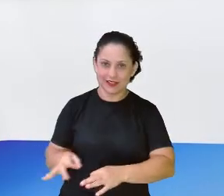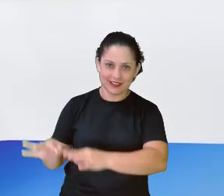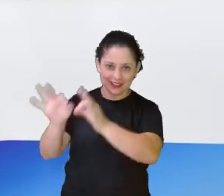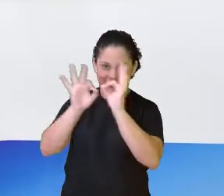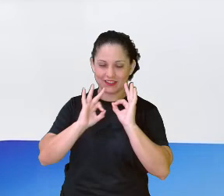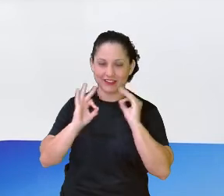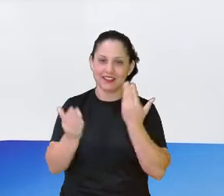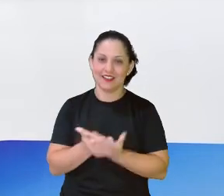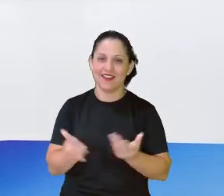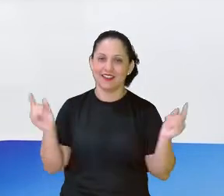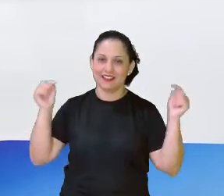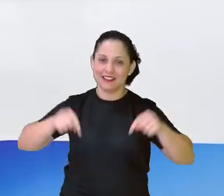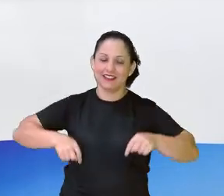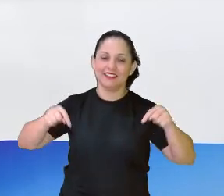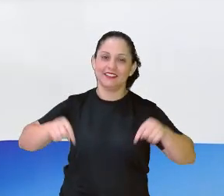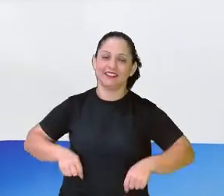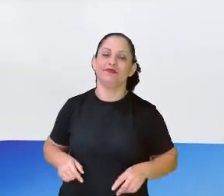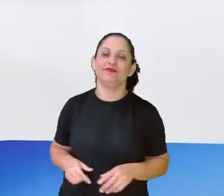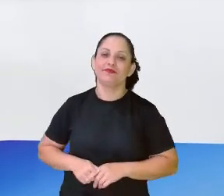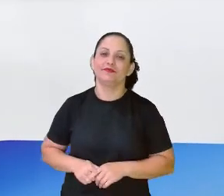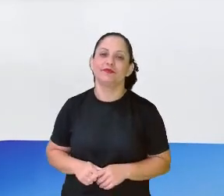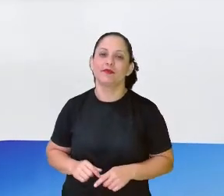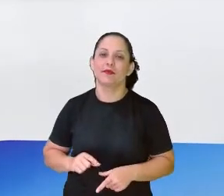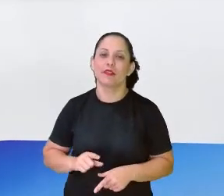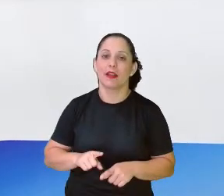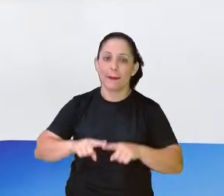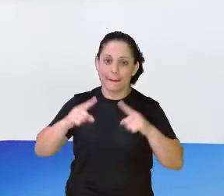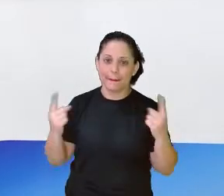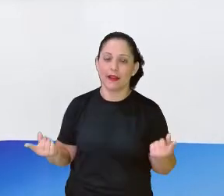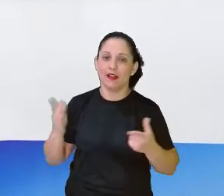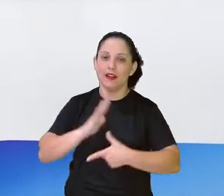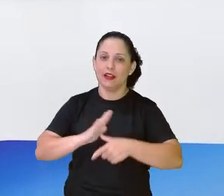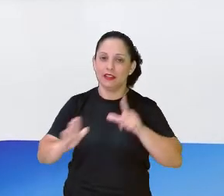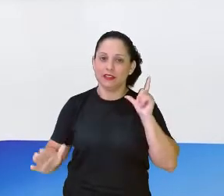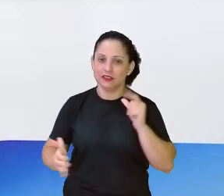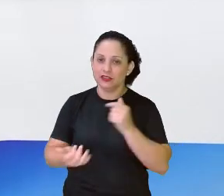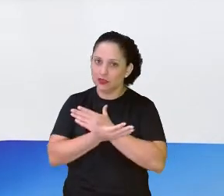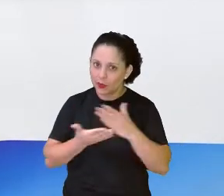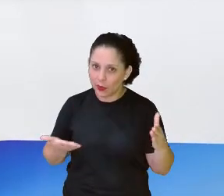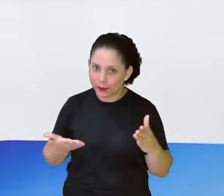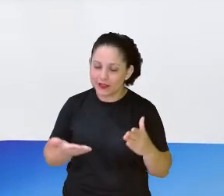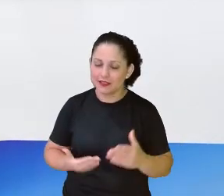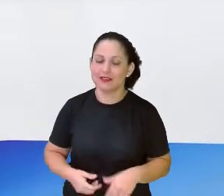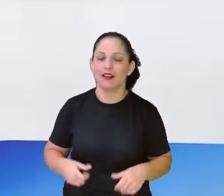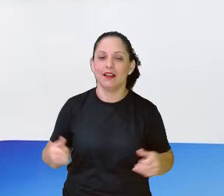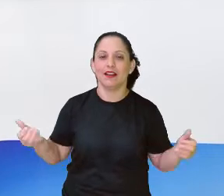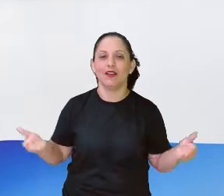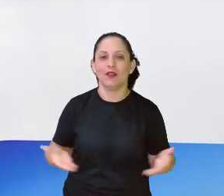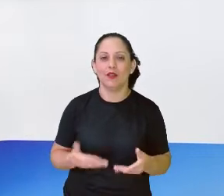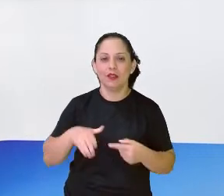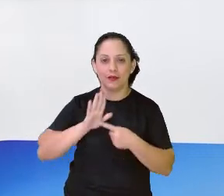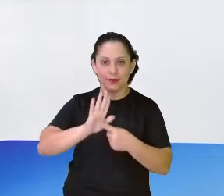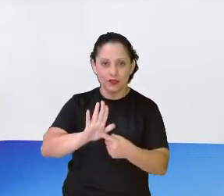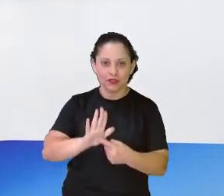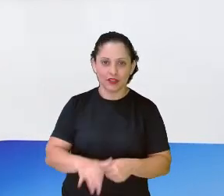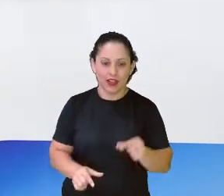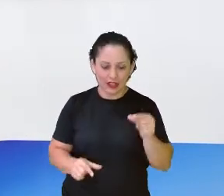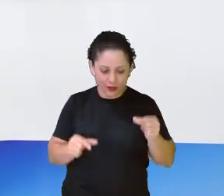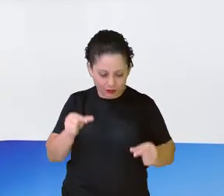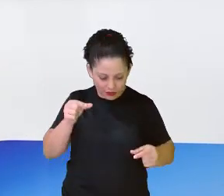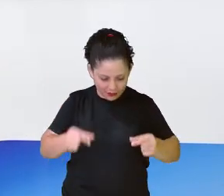do Educa, beleza? Antes de a gente começar as nossas operações, trouxe meus bonequinhos aqui para